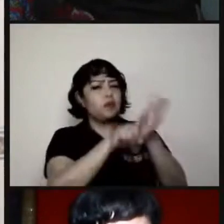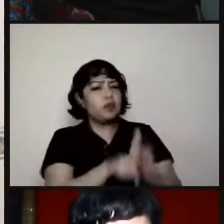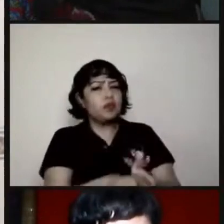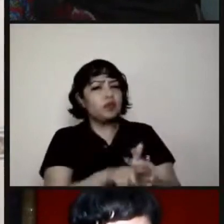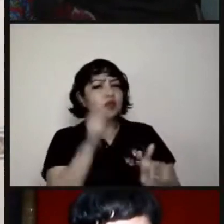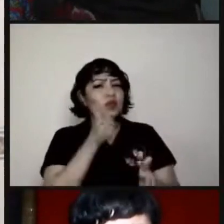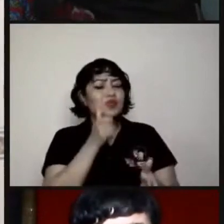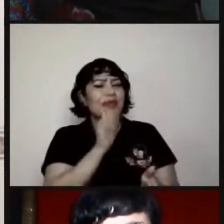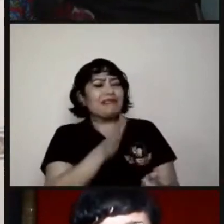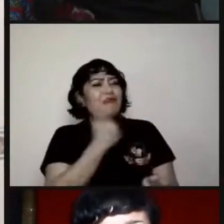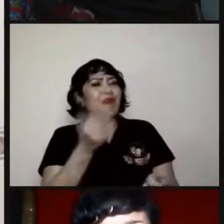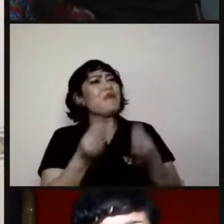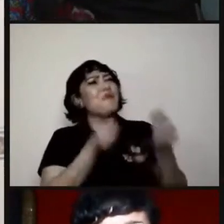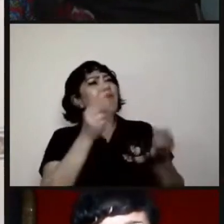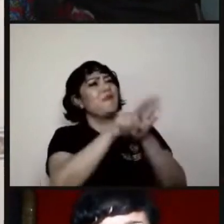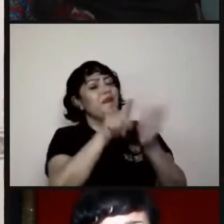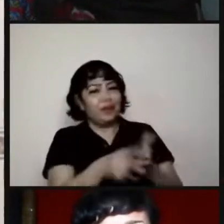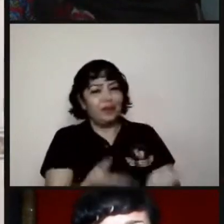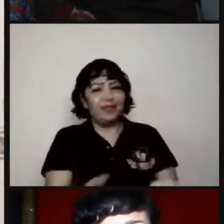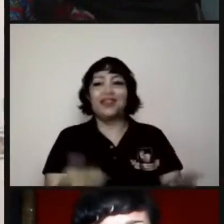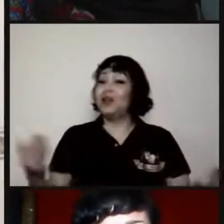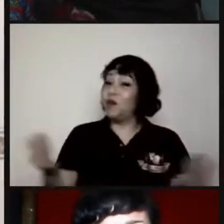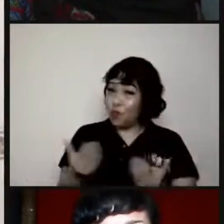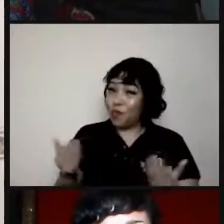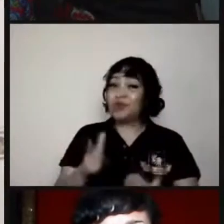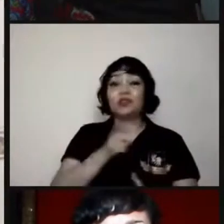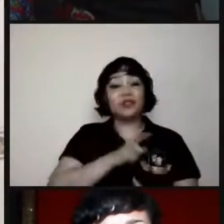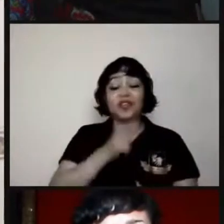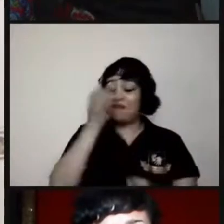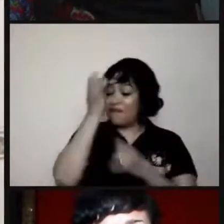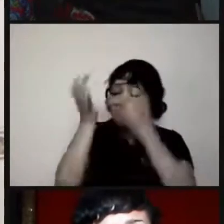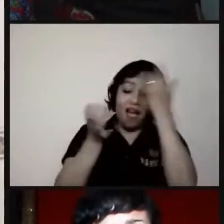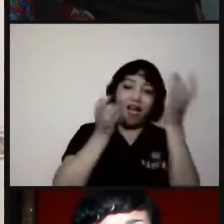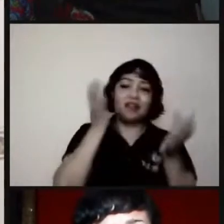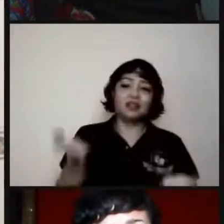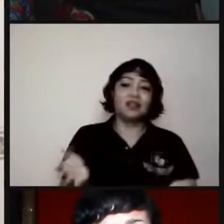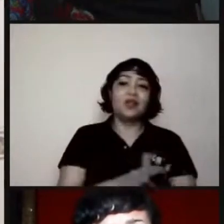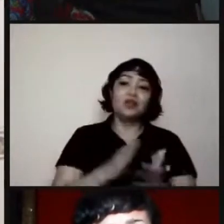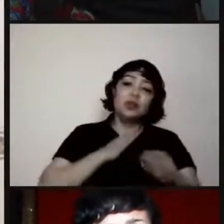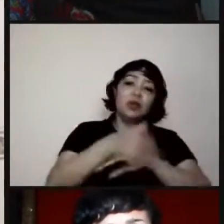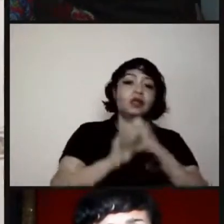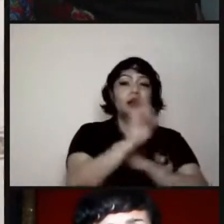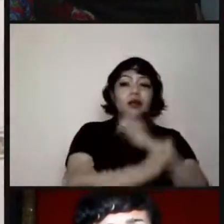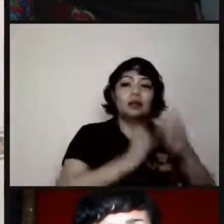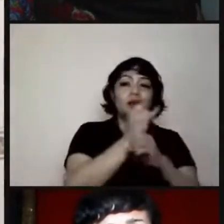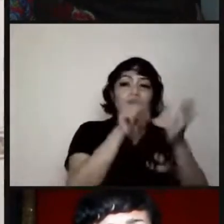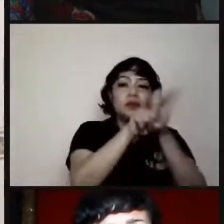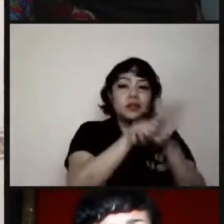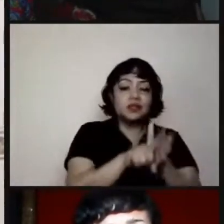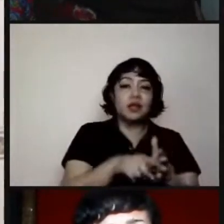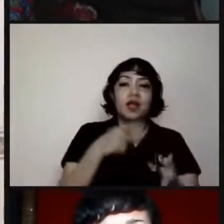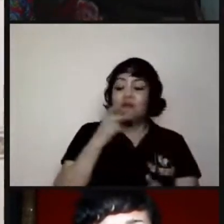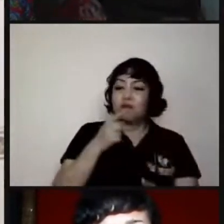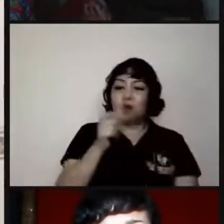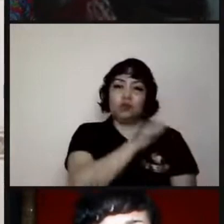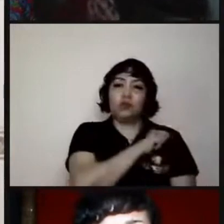já morreram, né? Então, hoje a gente tem essa facilidade de ir na internet e procurar. Ele falou para os alunos assim, ó,